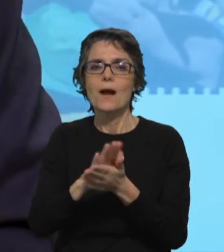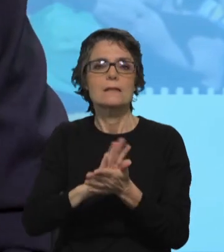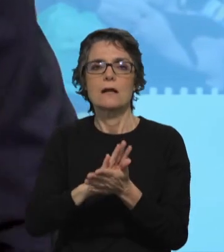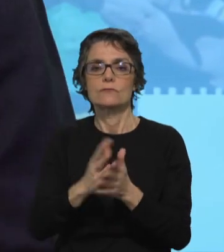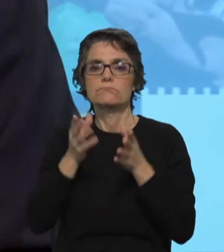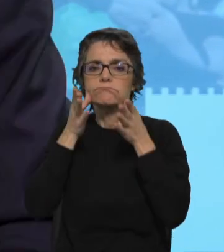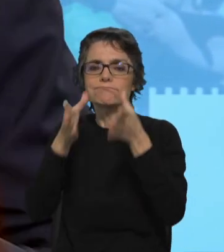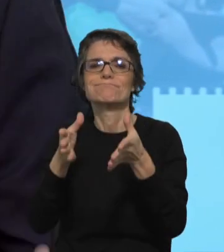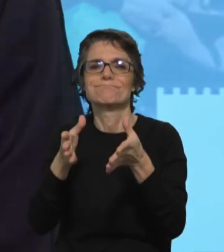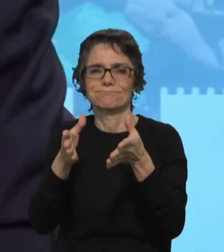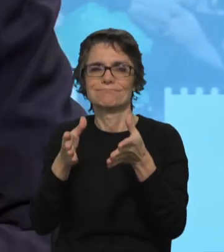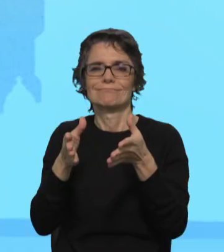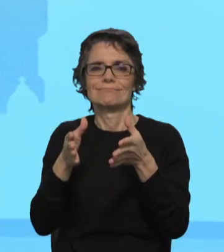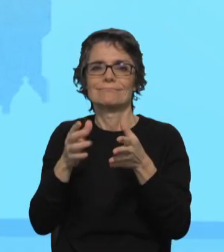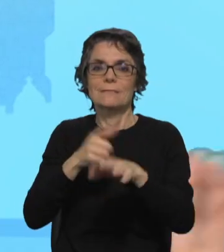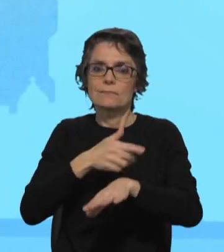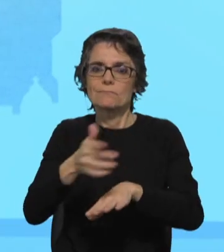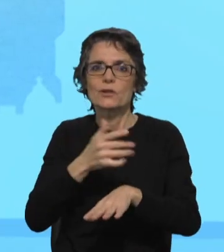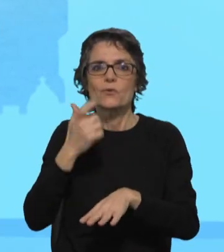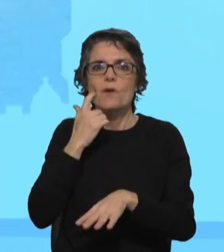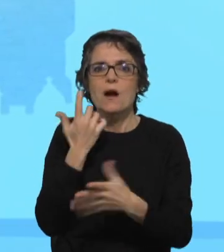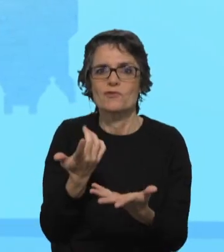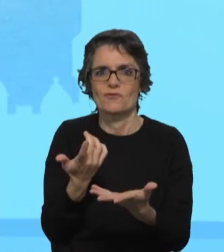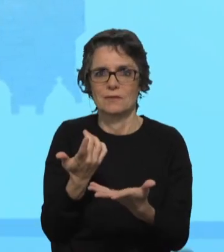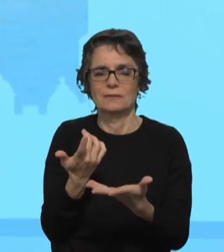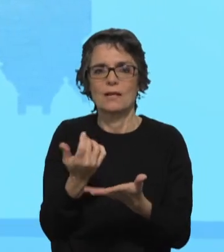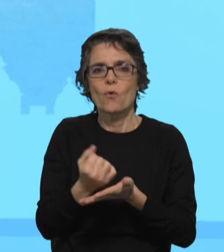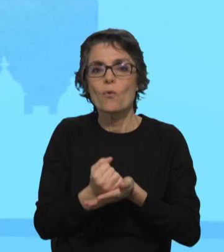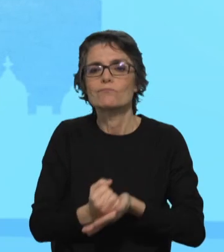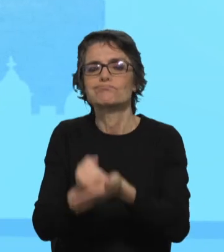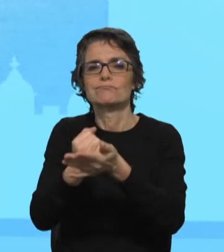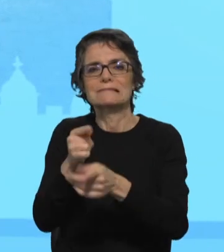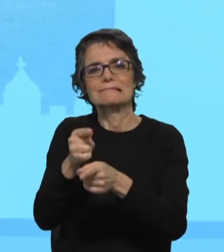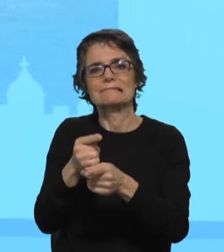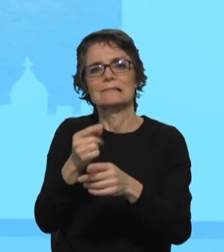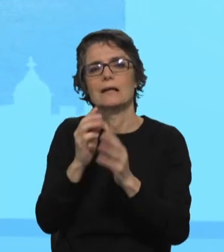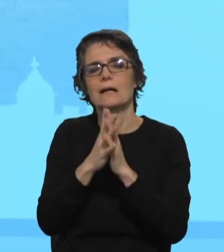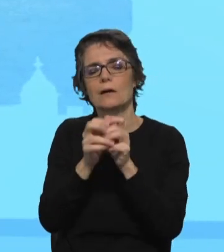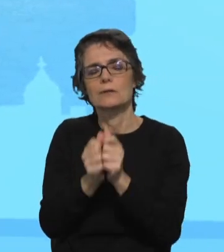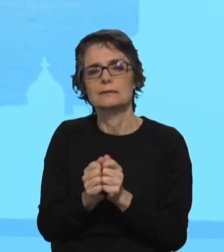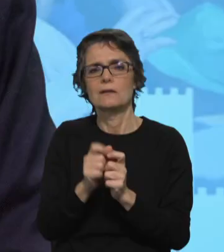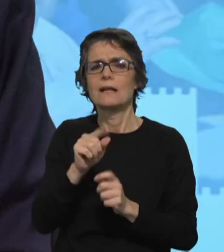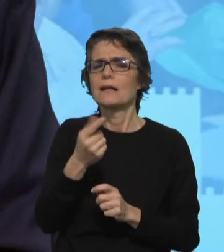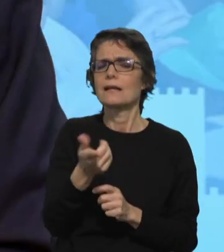só, na qualidade estética como suporte à oração. Mas depois traduzimos essa qualidade estética?